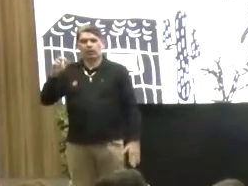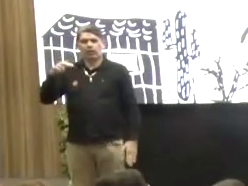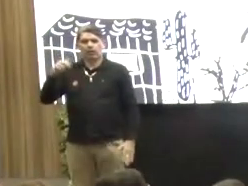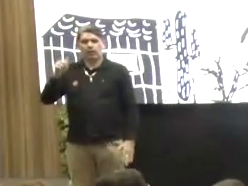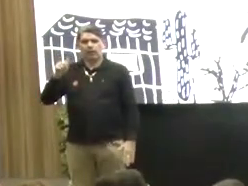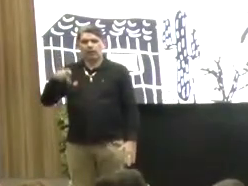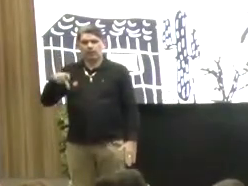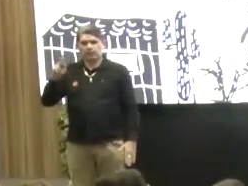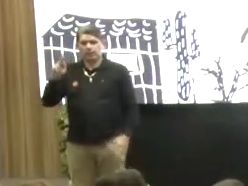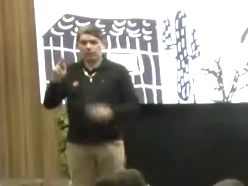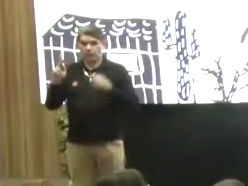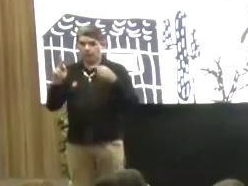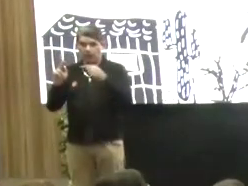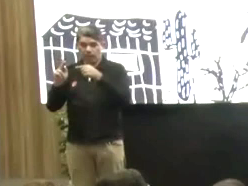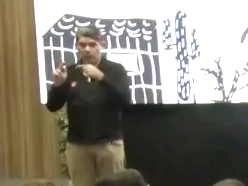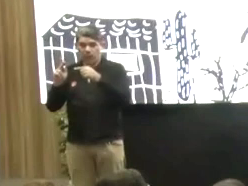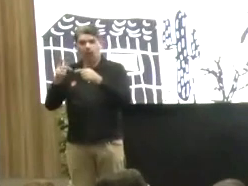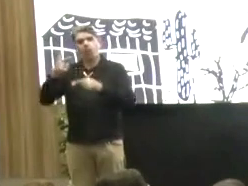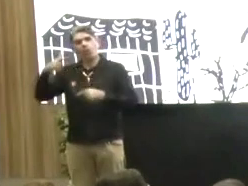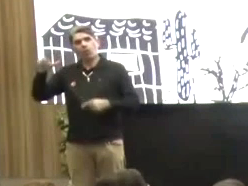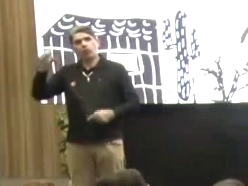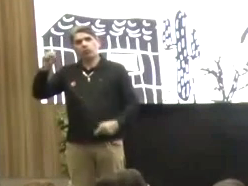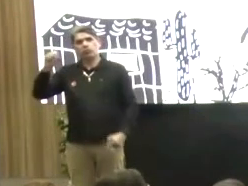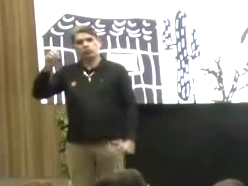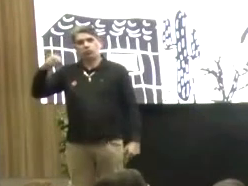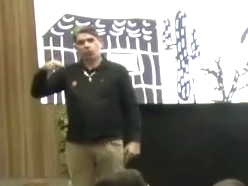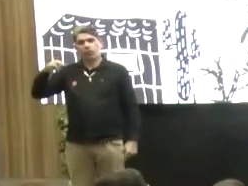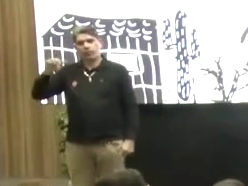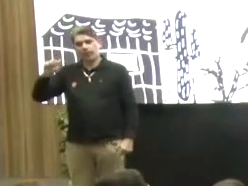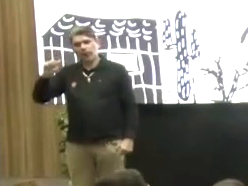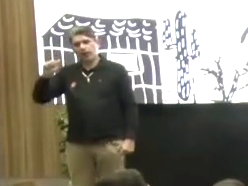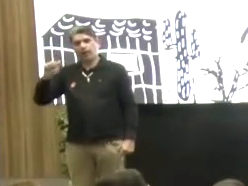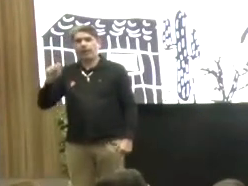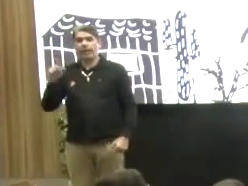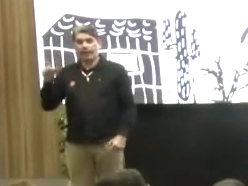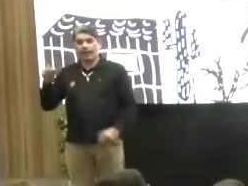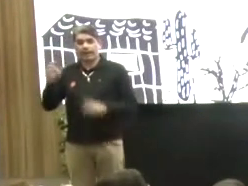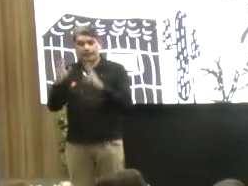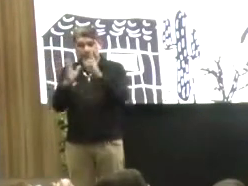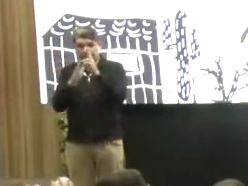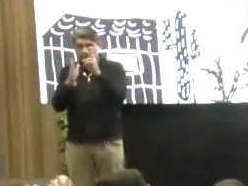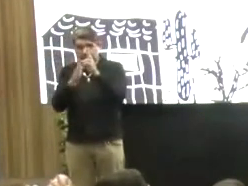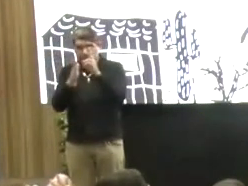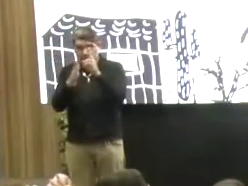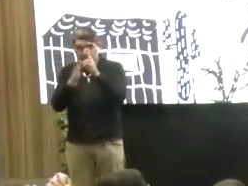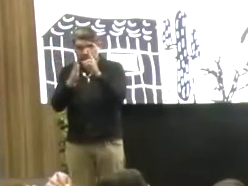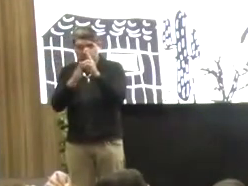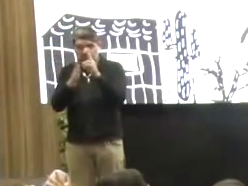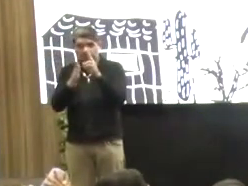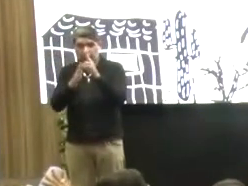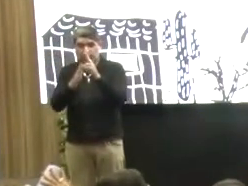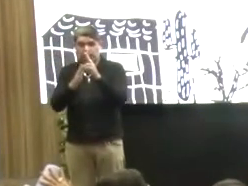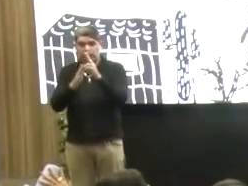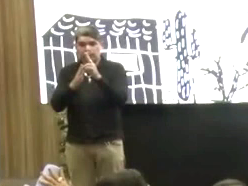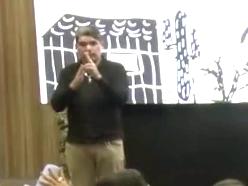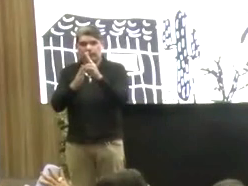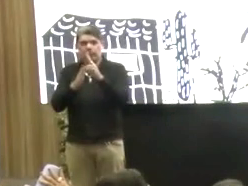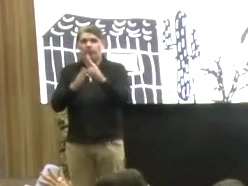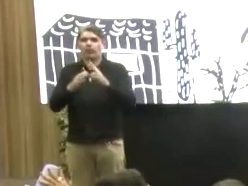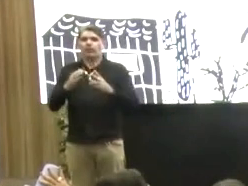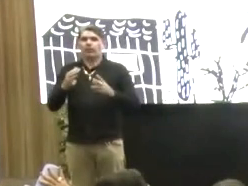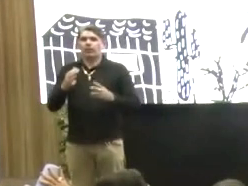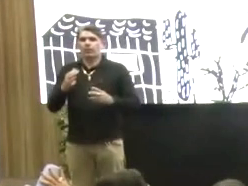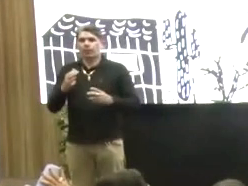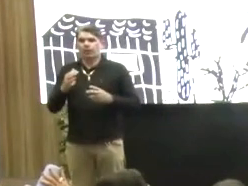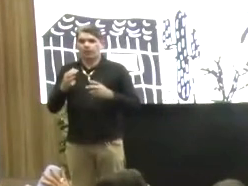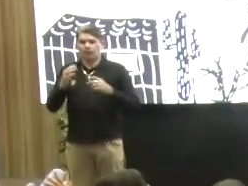Krenak, a Sônia Guajajara, são indígenas intelectuais que estão pondo para a gente a necessidade